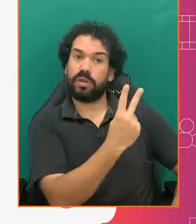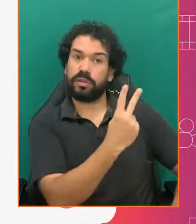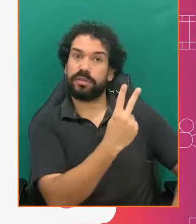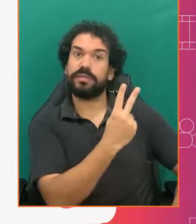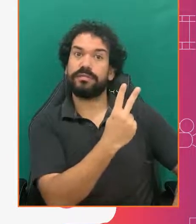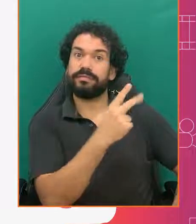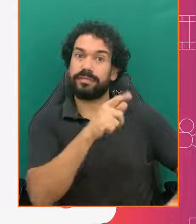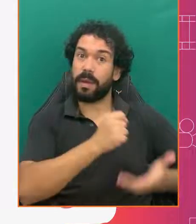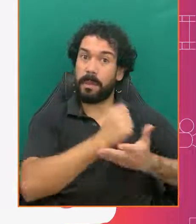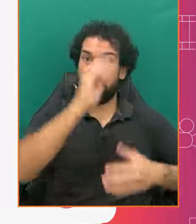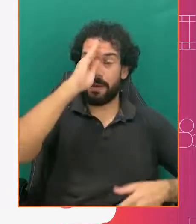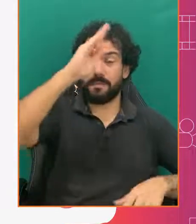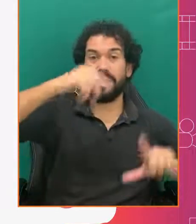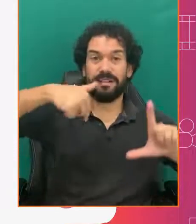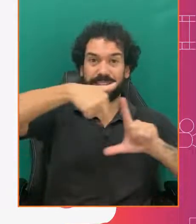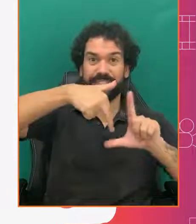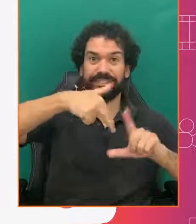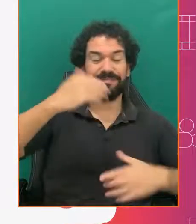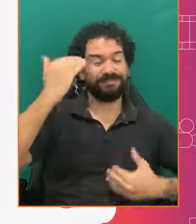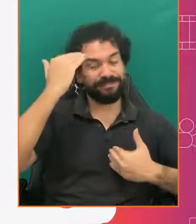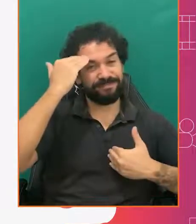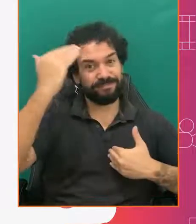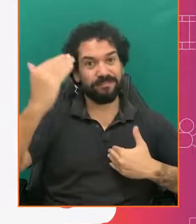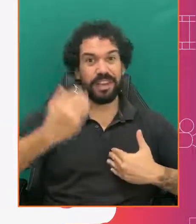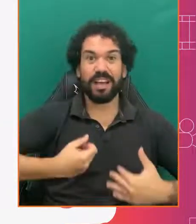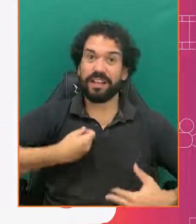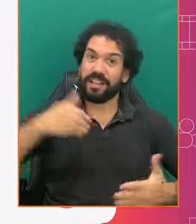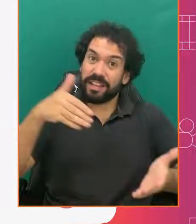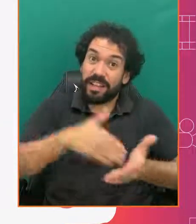12 princípios fundamentais da animação.